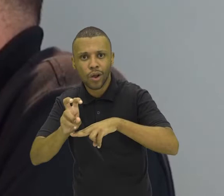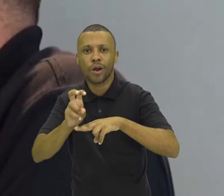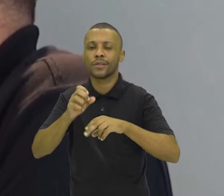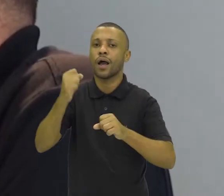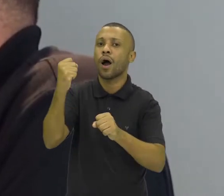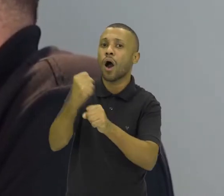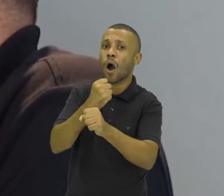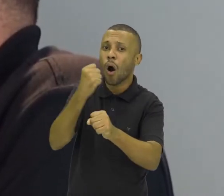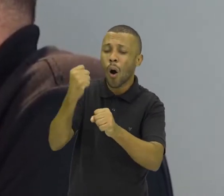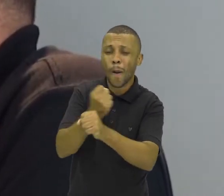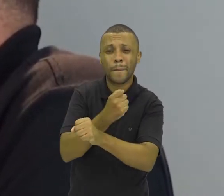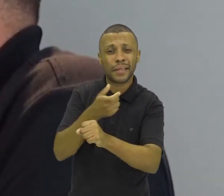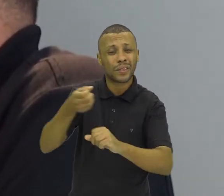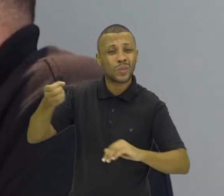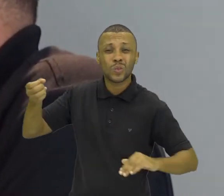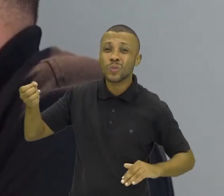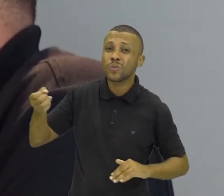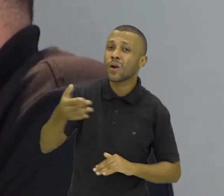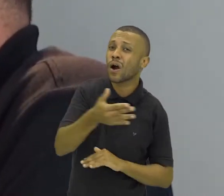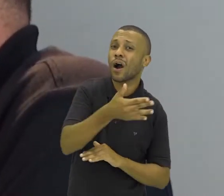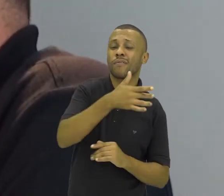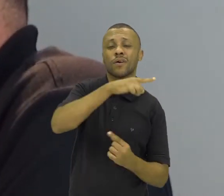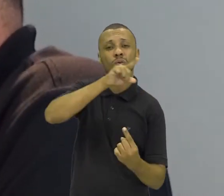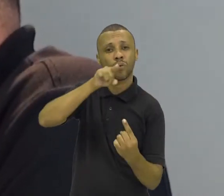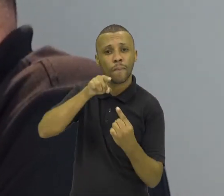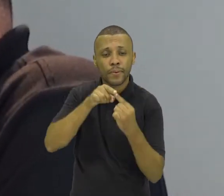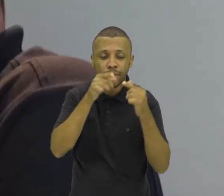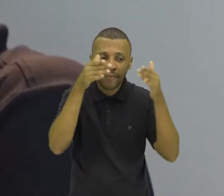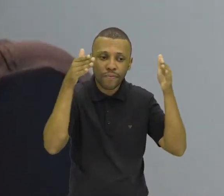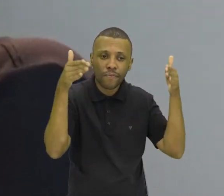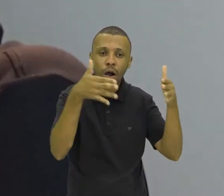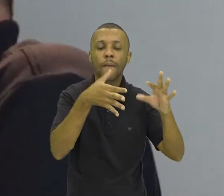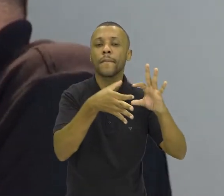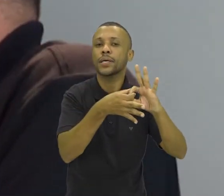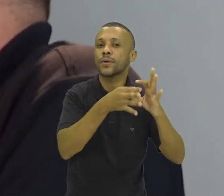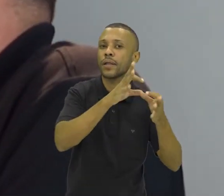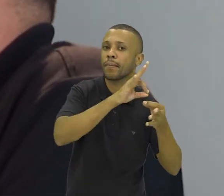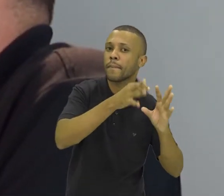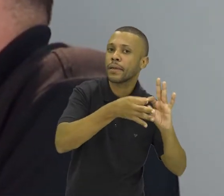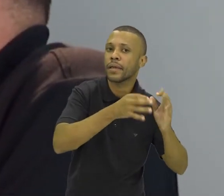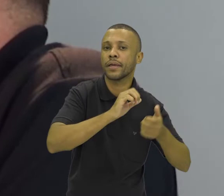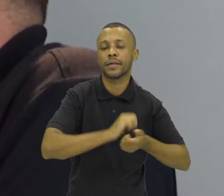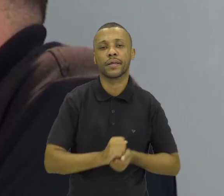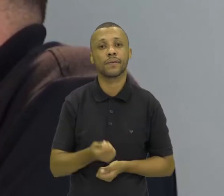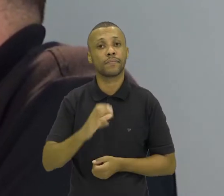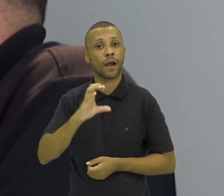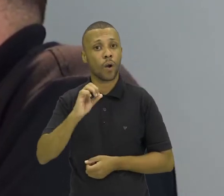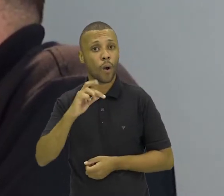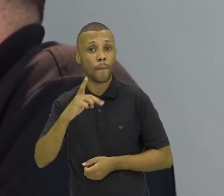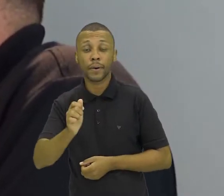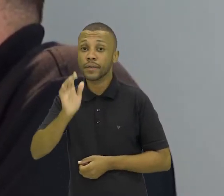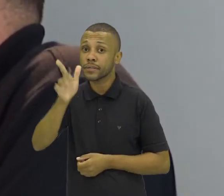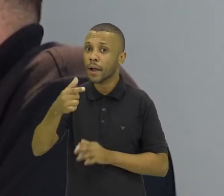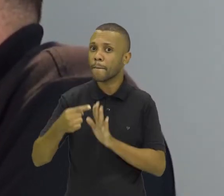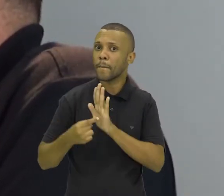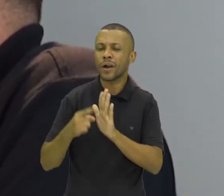que foram feitas aí para a Olimpíada, para a Copa e tal, já